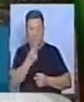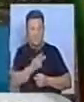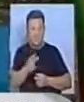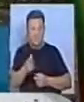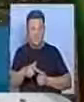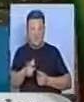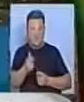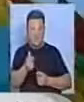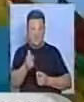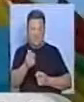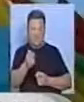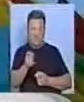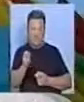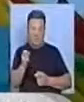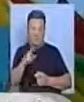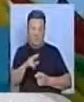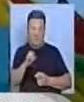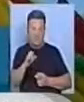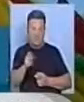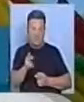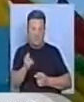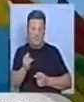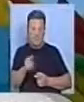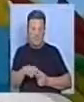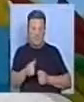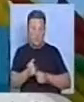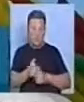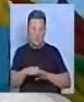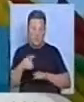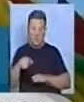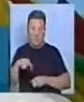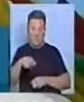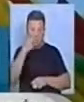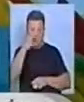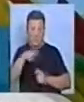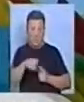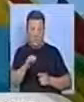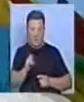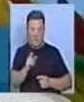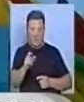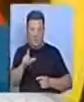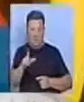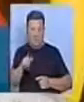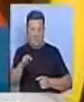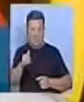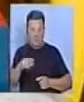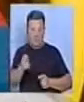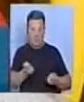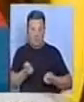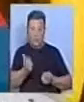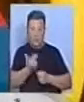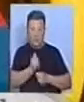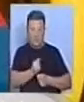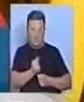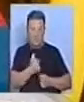Vila Nova de Cerveira e a quem visita as obras que estão aqui no Castelo. Cabral Pinto é o coordenador artístico desta